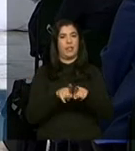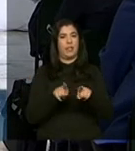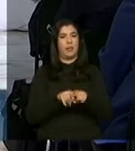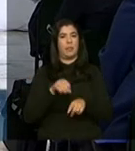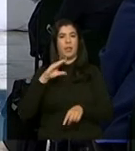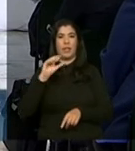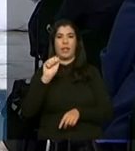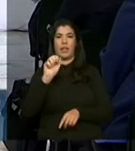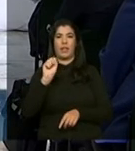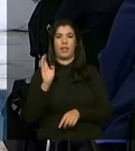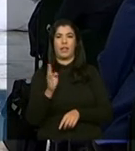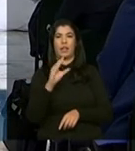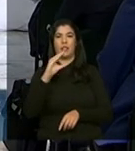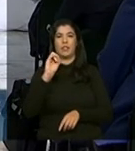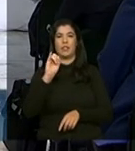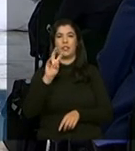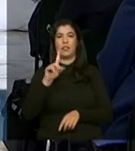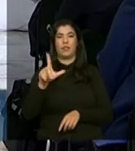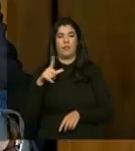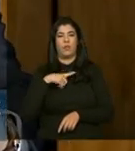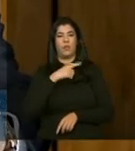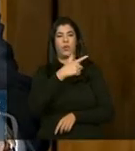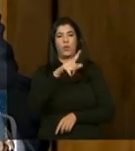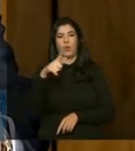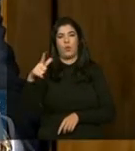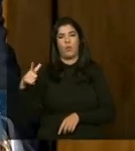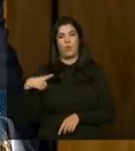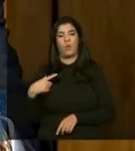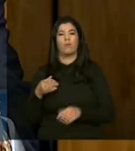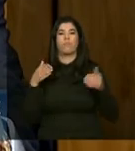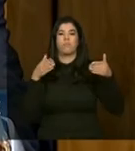os demais órgãos do governo também participando.